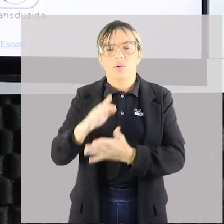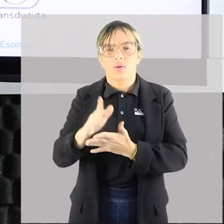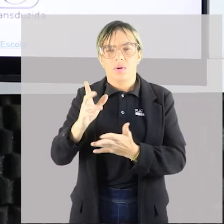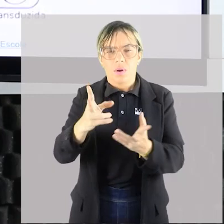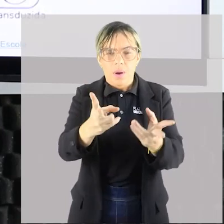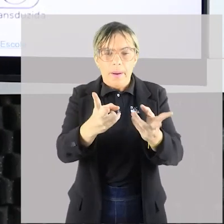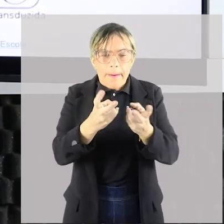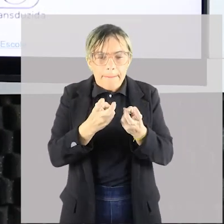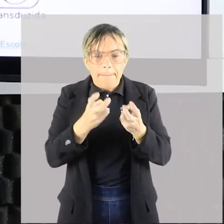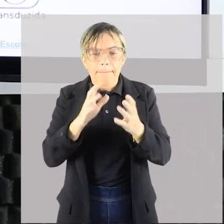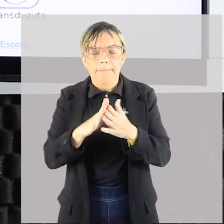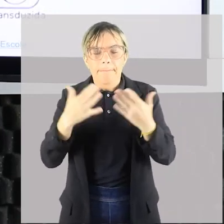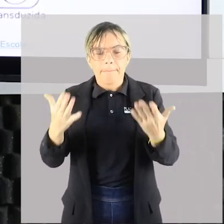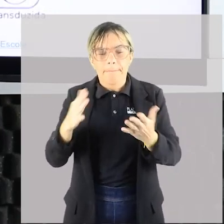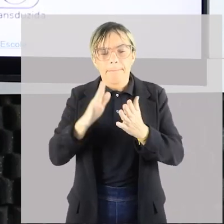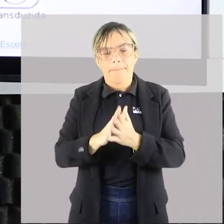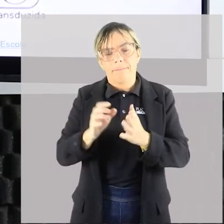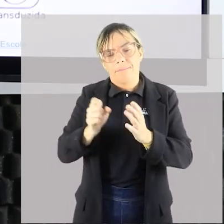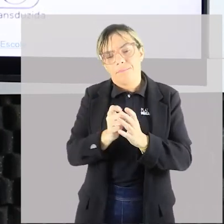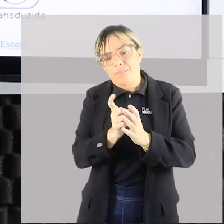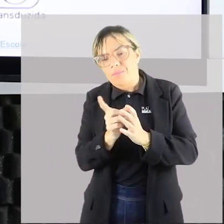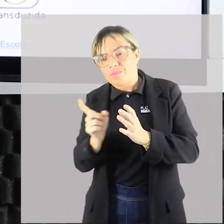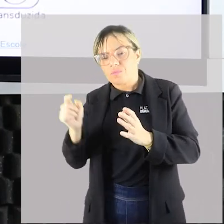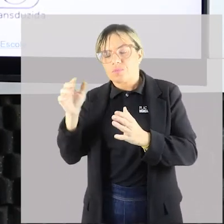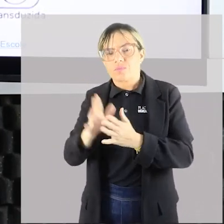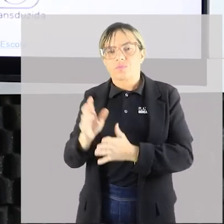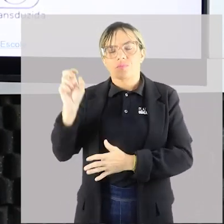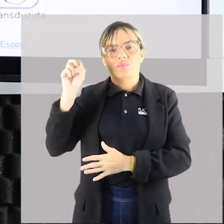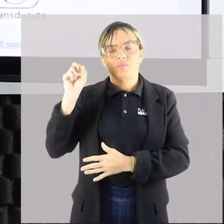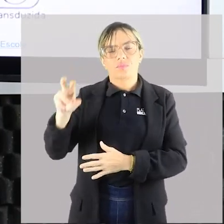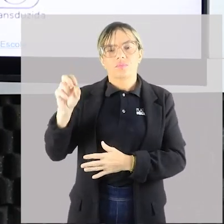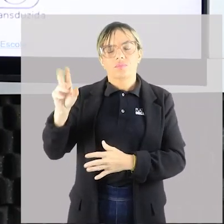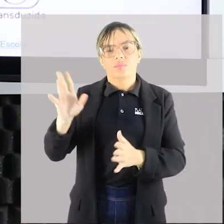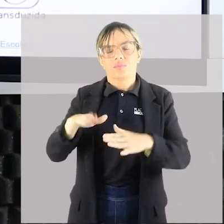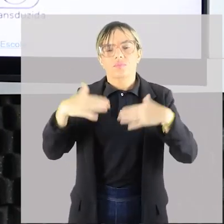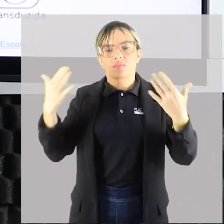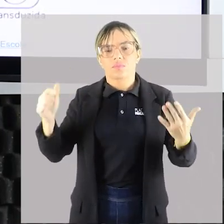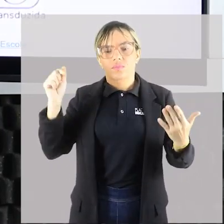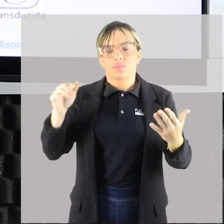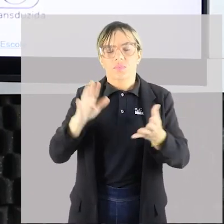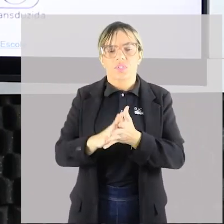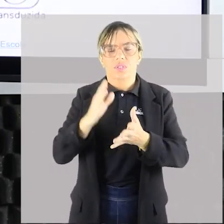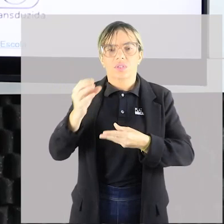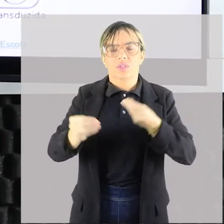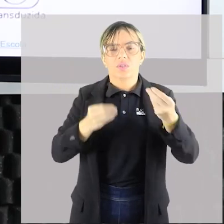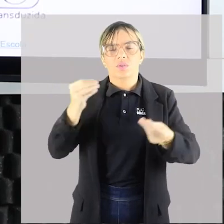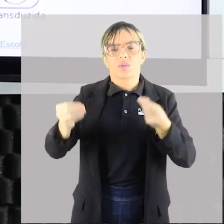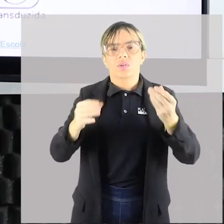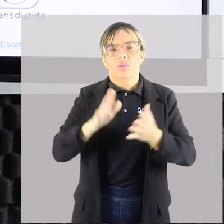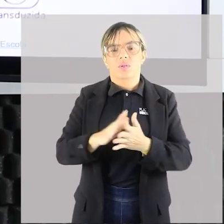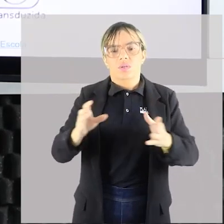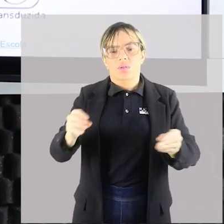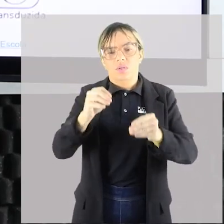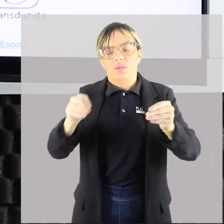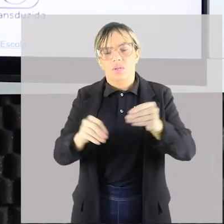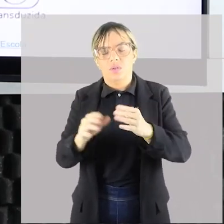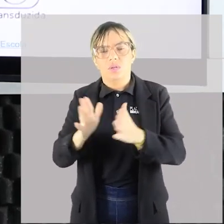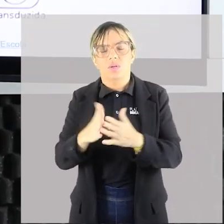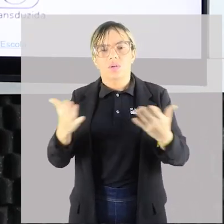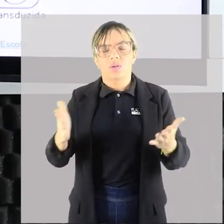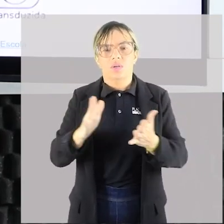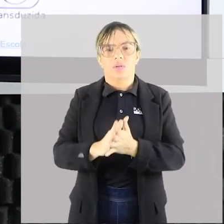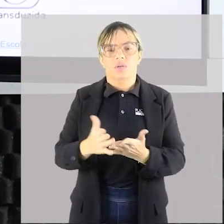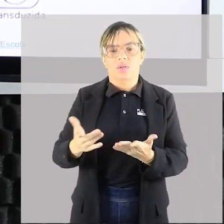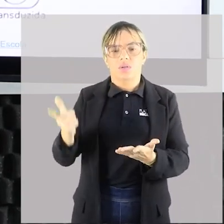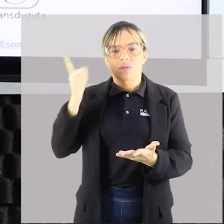gente percebe, né, que esse vírus, ele vai servir, né, como esse transportador. Chegou aqui na